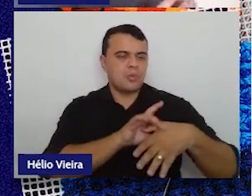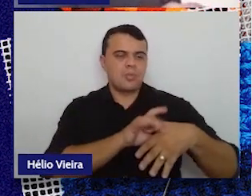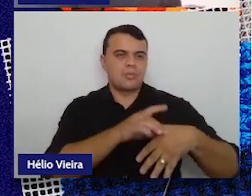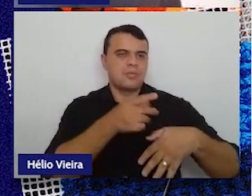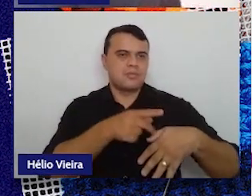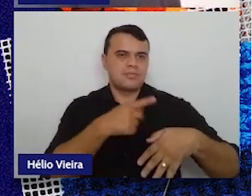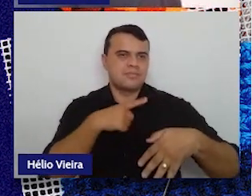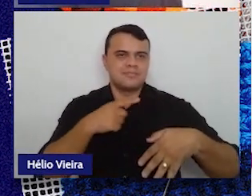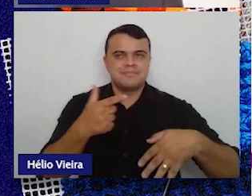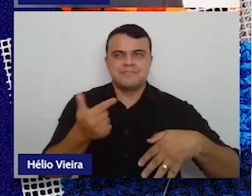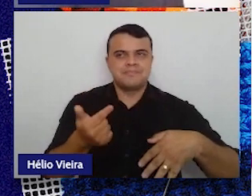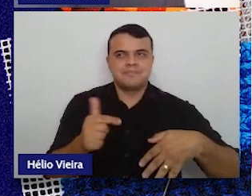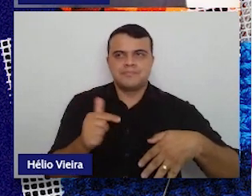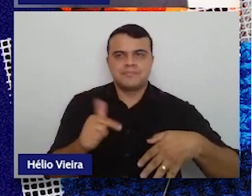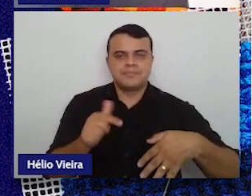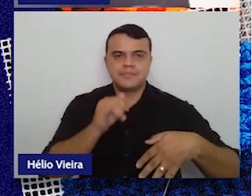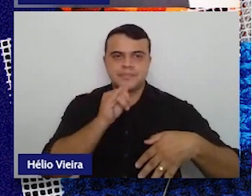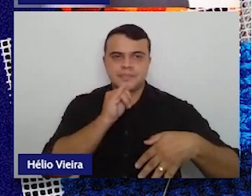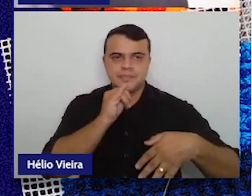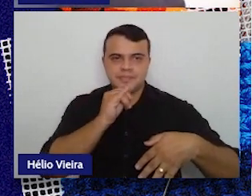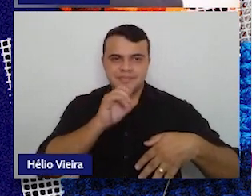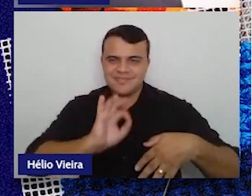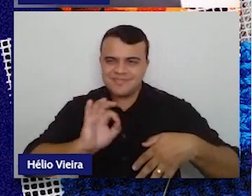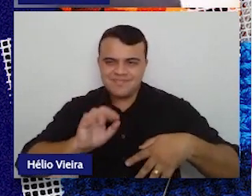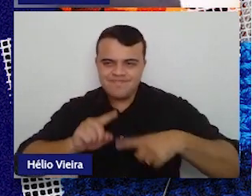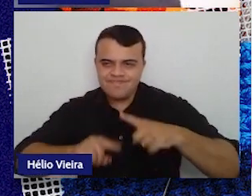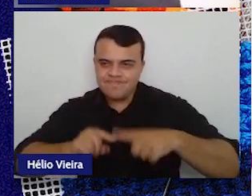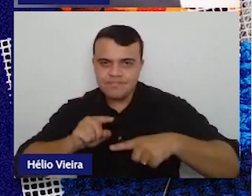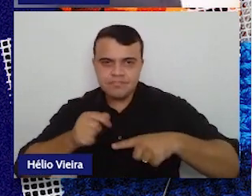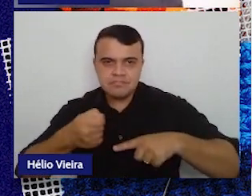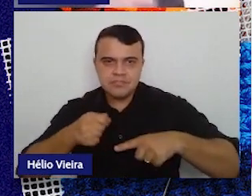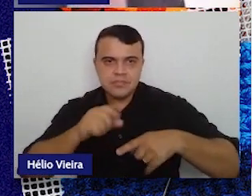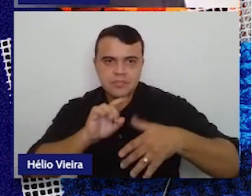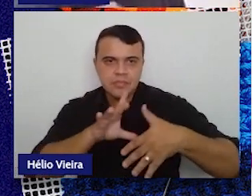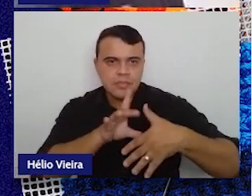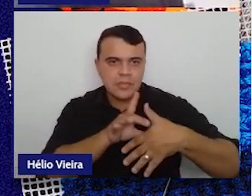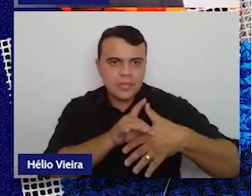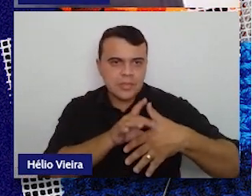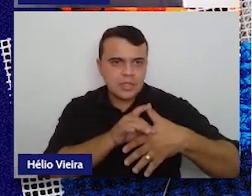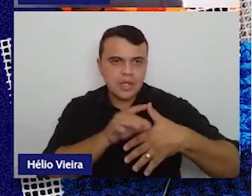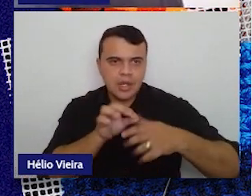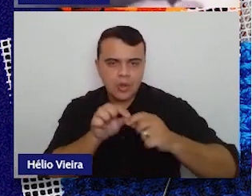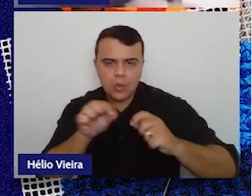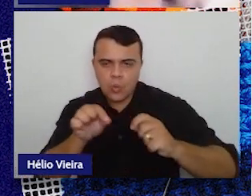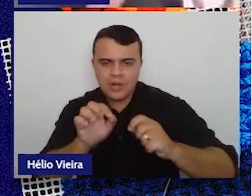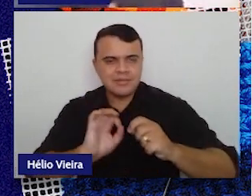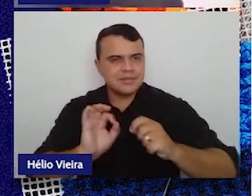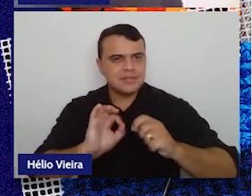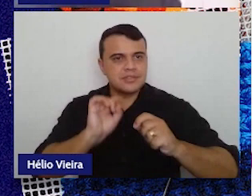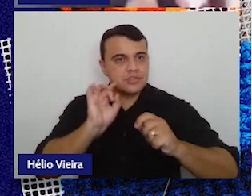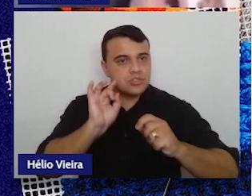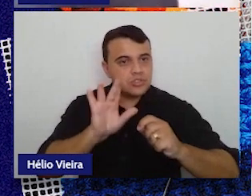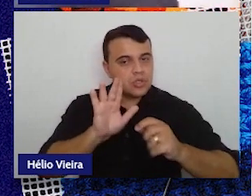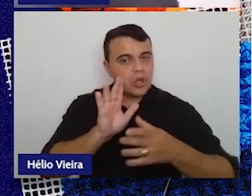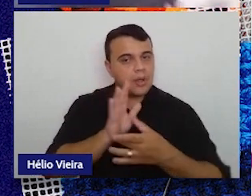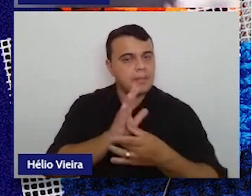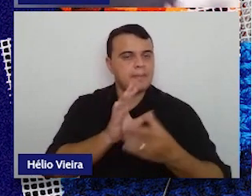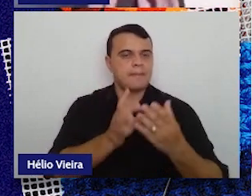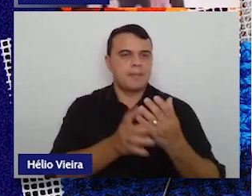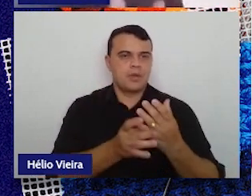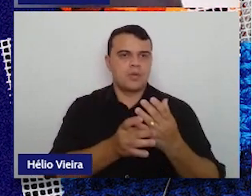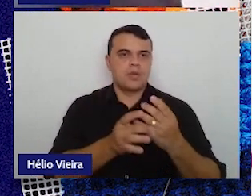tem um aparato para poder fazer o ponto, não tem uma agulha, não tem. É basicamente manual, é